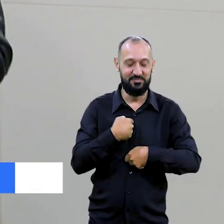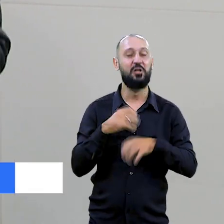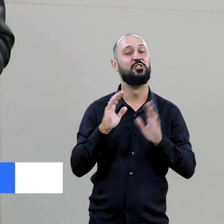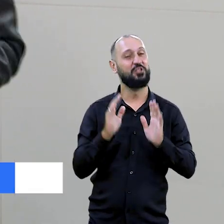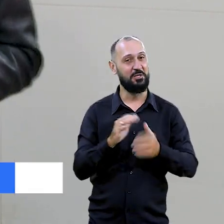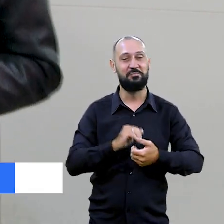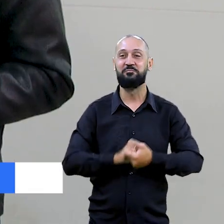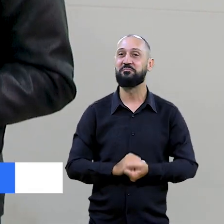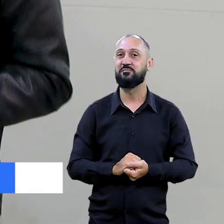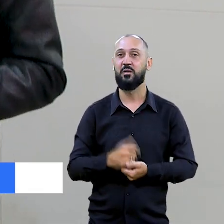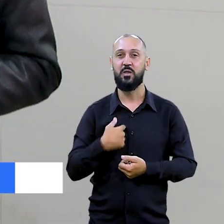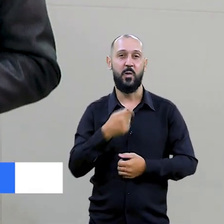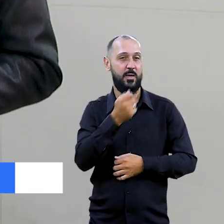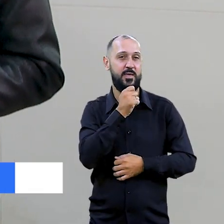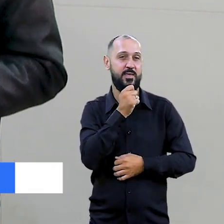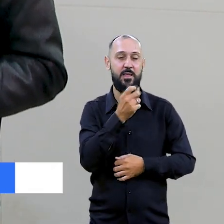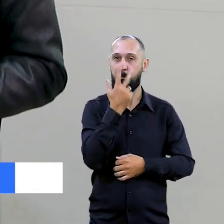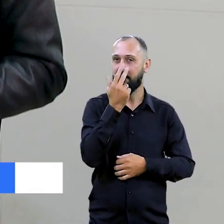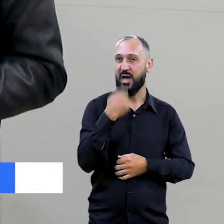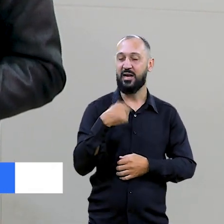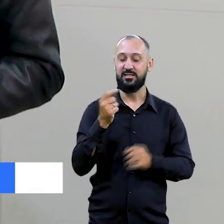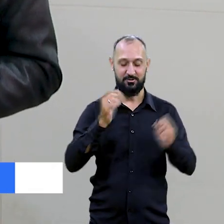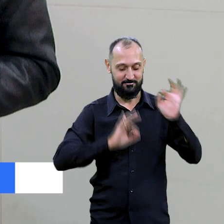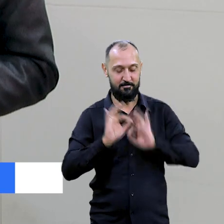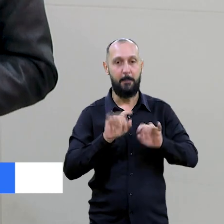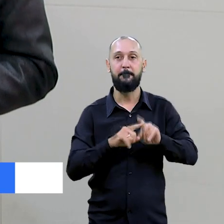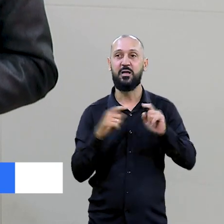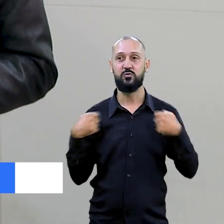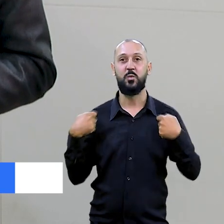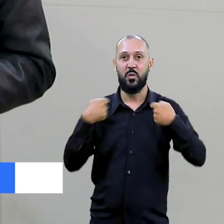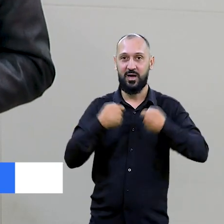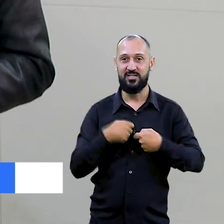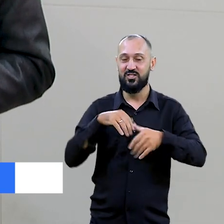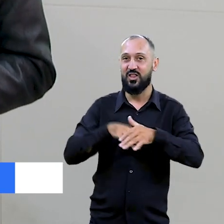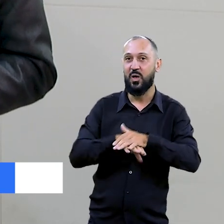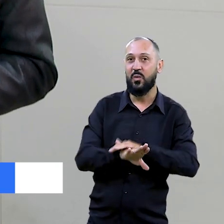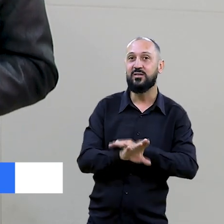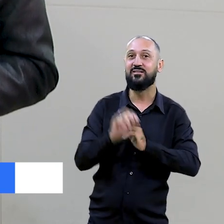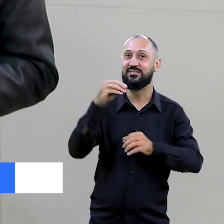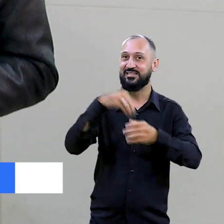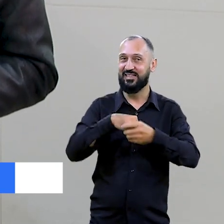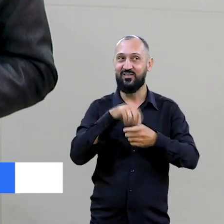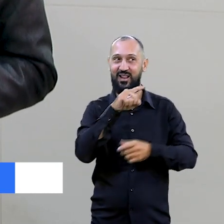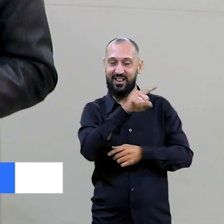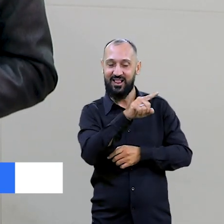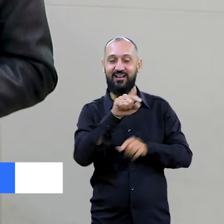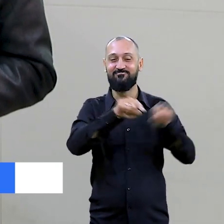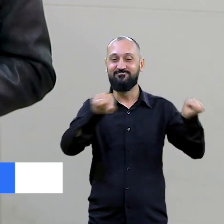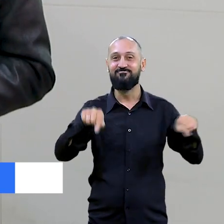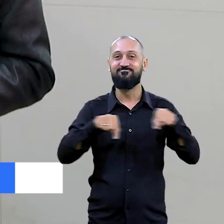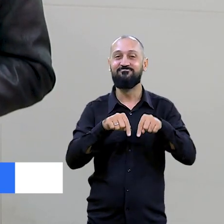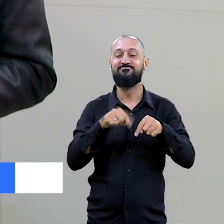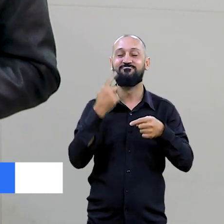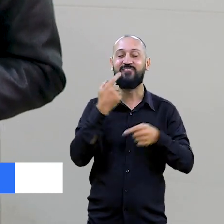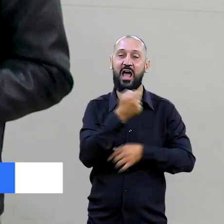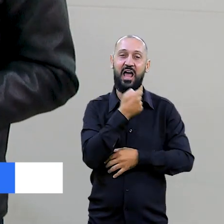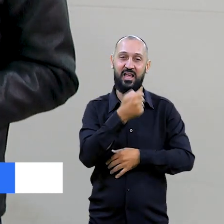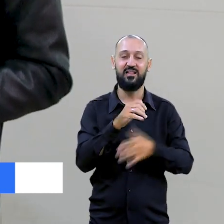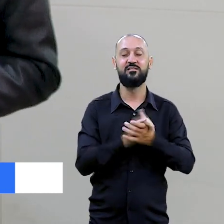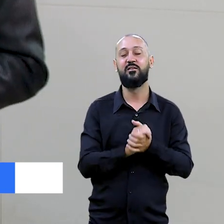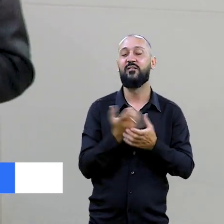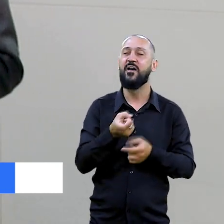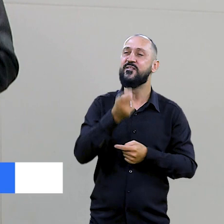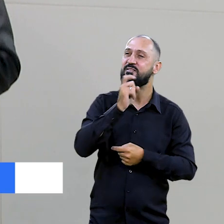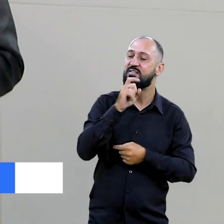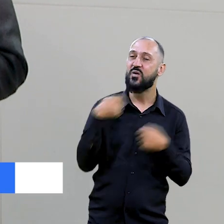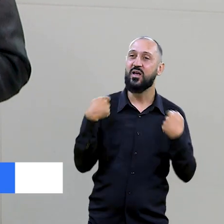preparado, trouxe até minha jaqueta aqui, Areta. Bom, embora eu não pareça estar preparada, o meu casaco está muito bem guardado na redação. É, assim mesmo.